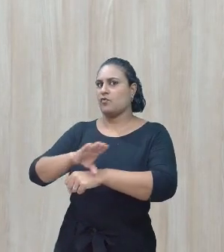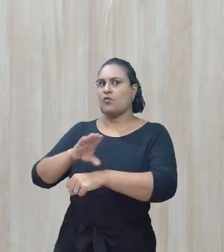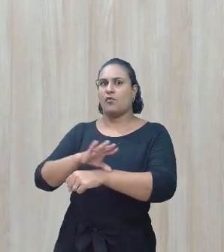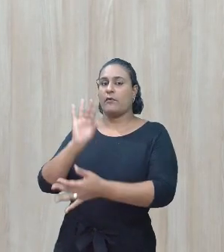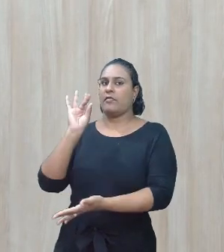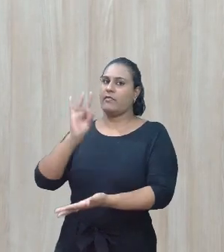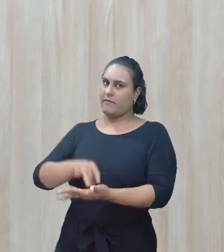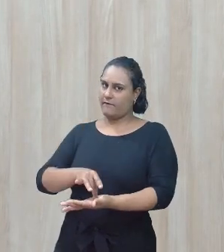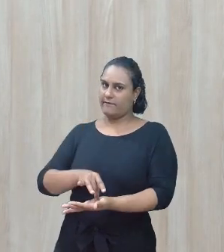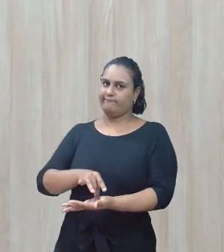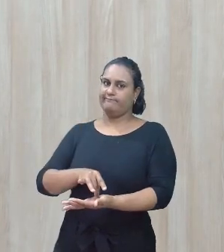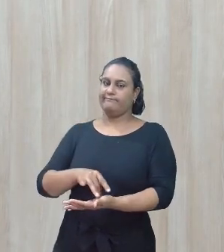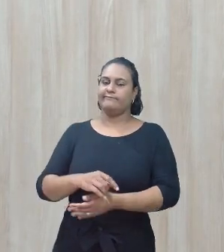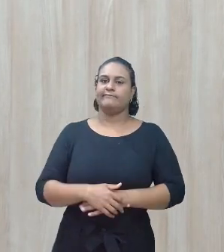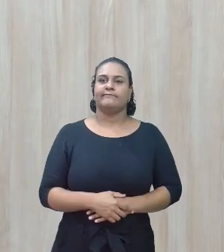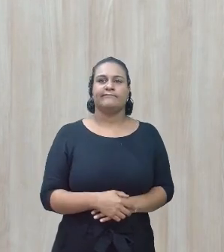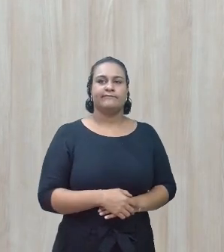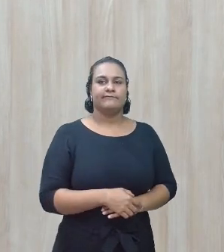foi inscrito ali, né?